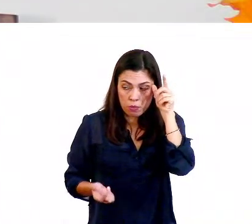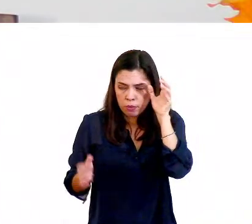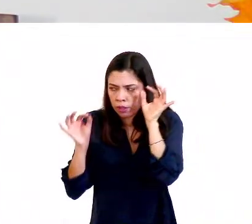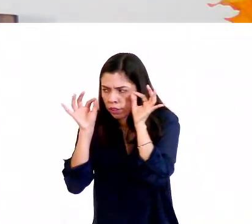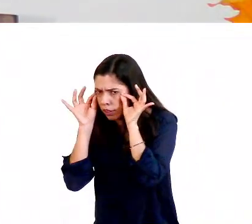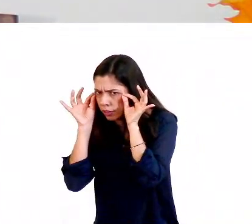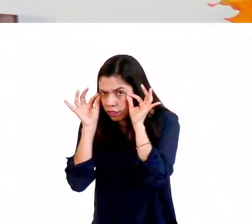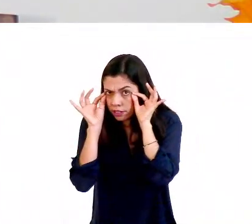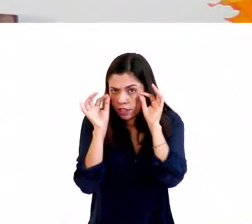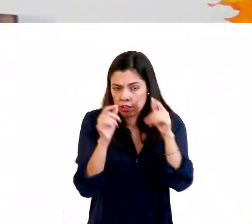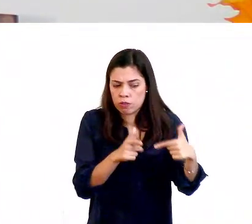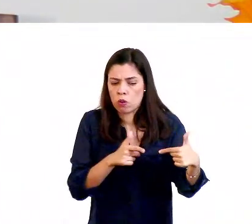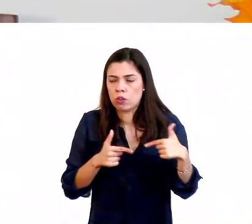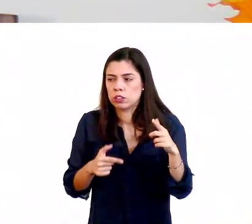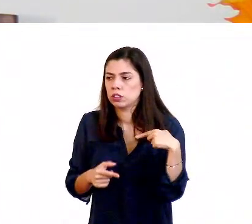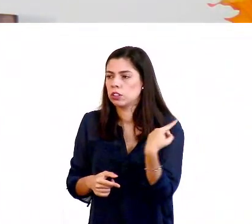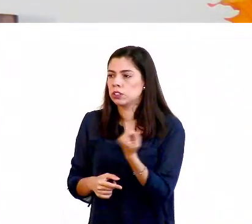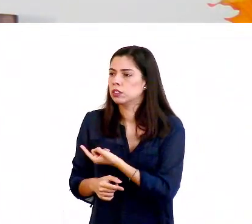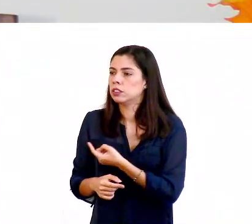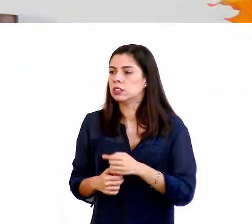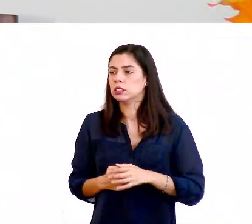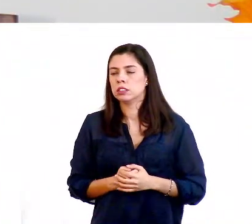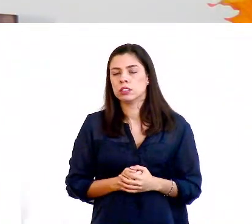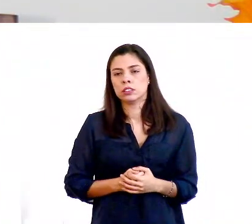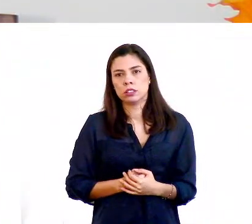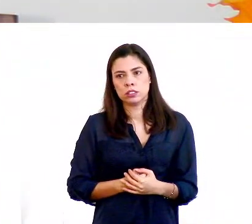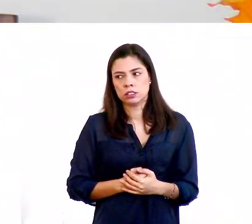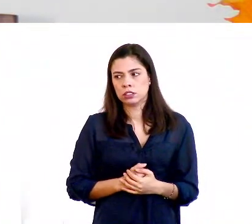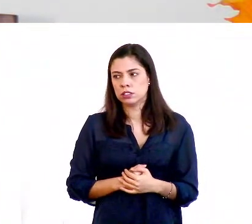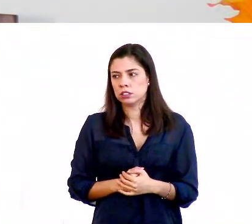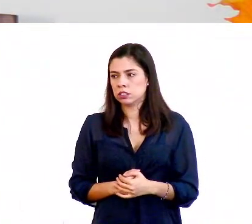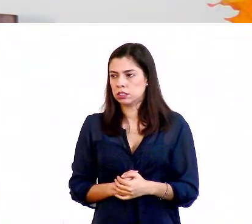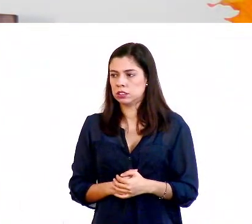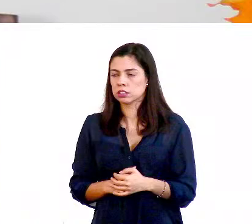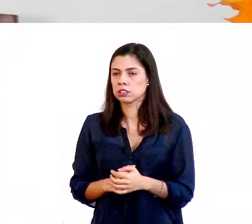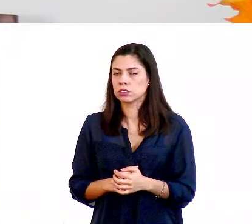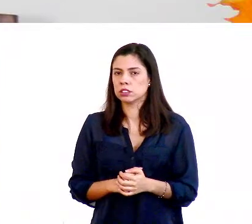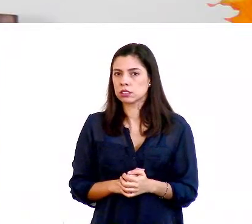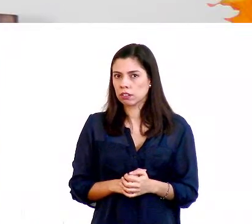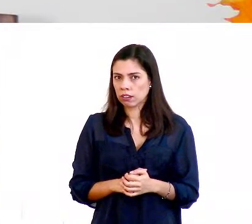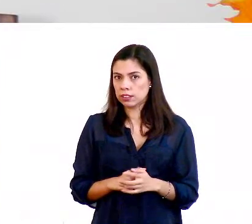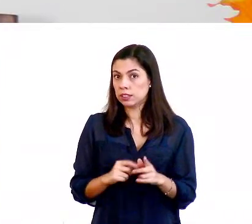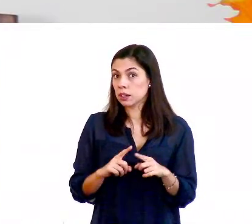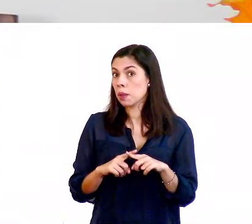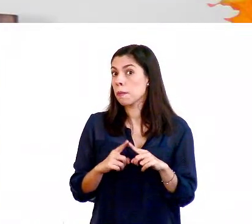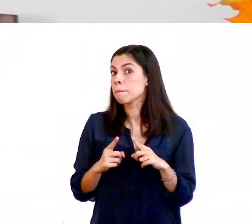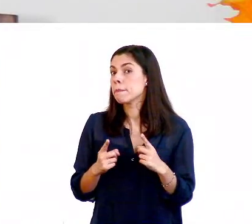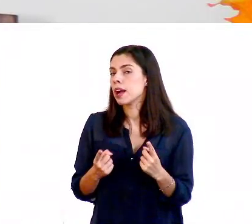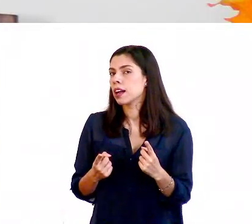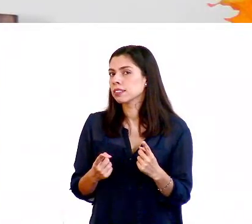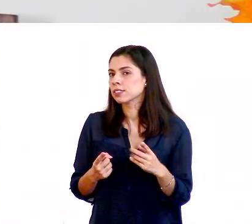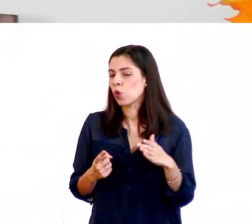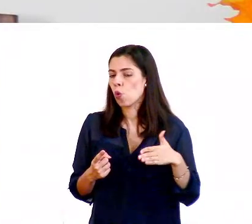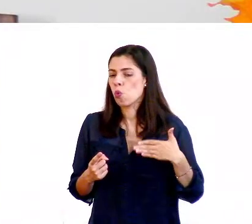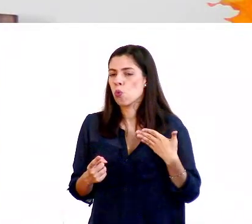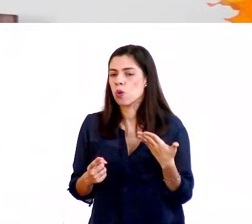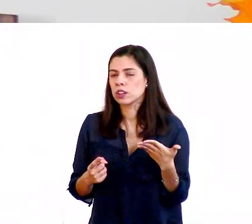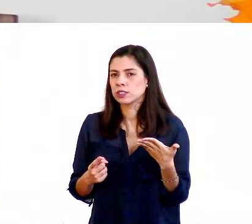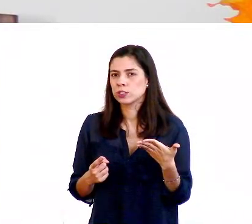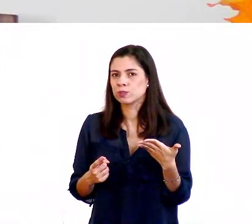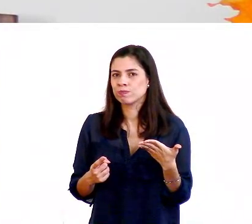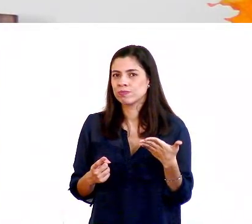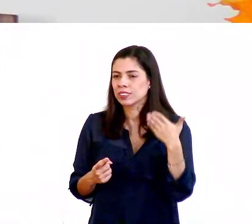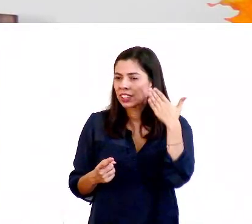Mas manejar o escudo da fé significa ter um instrumento poderoso de Deus para apagar os dardos inflamados